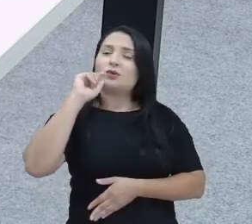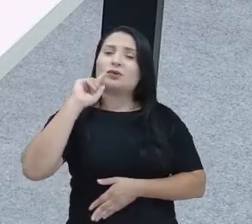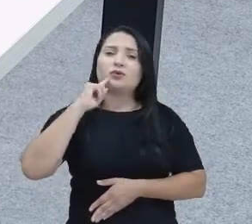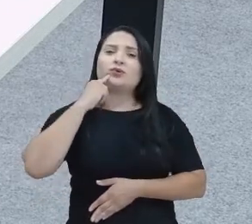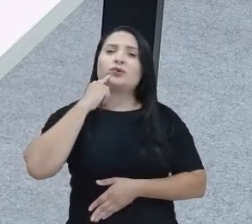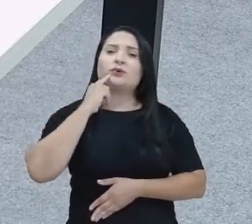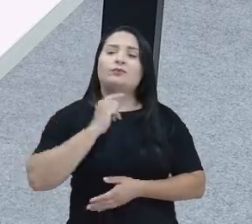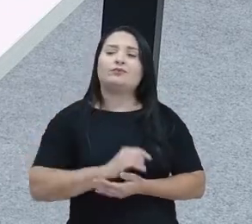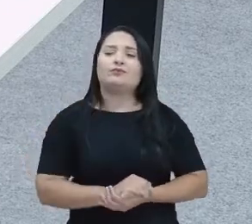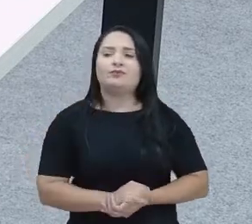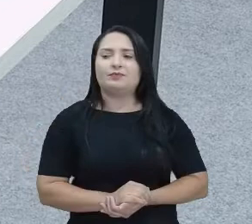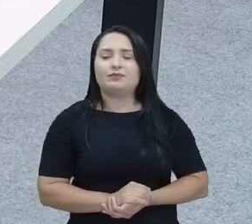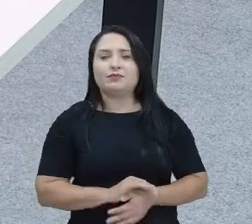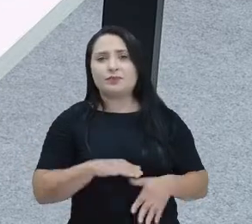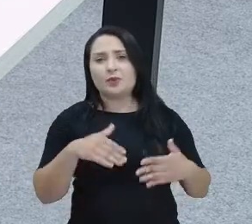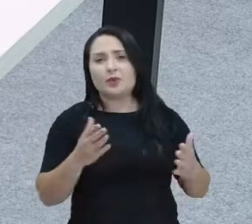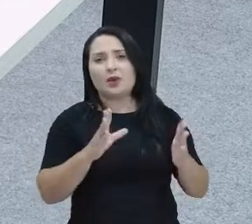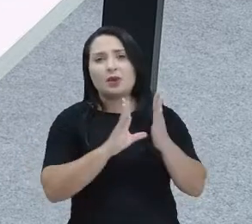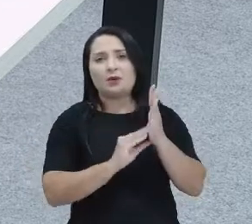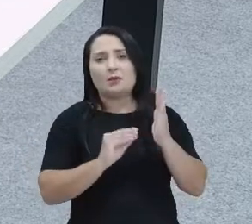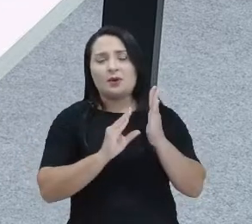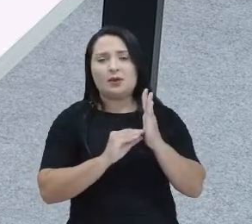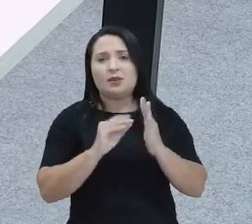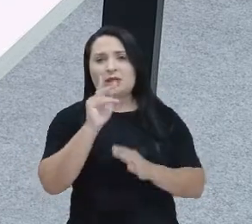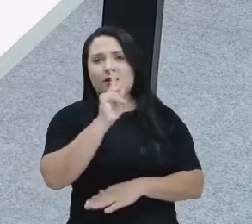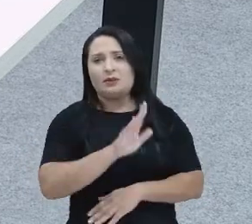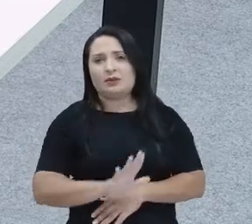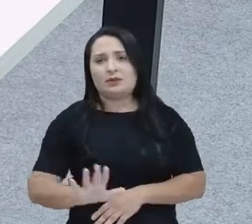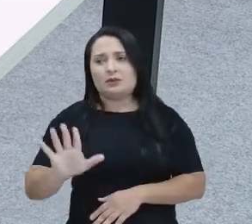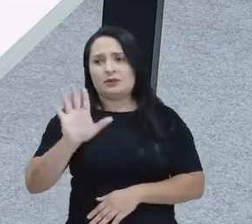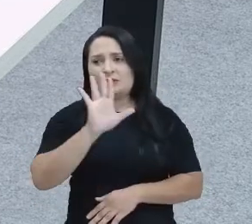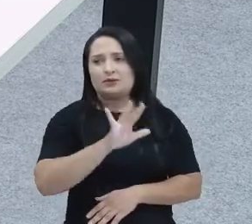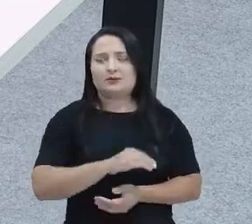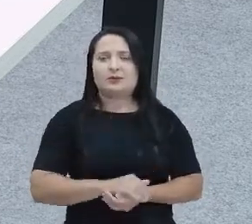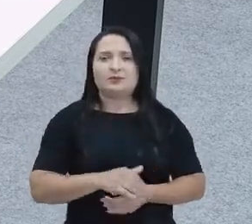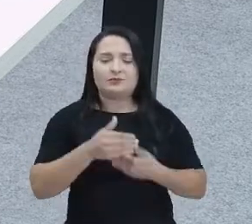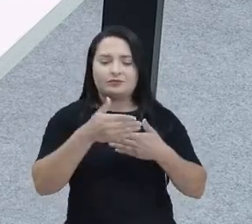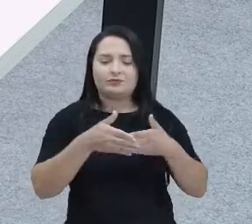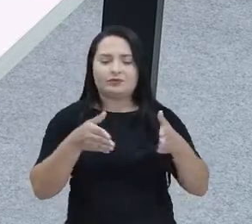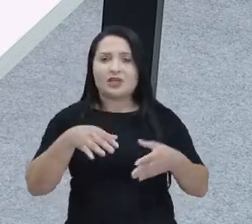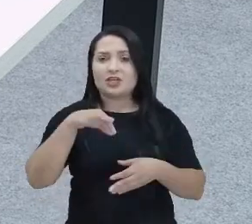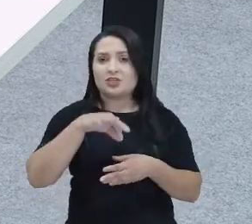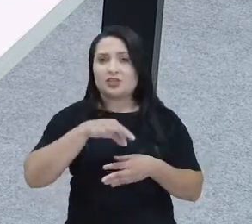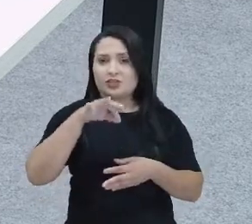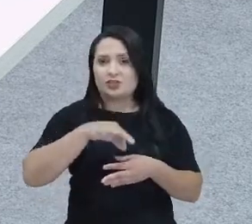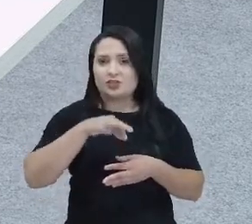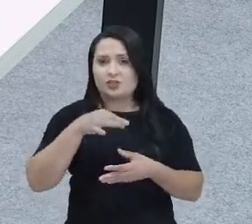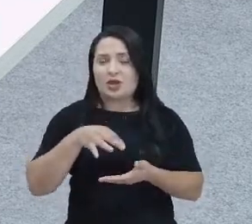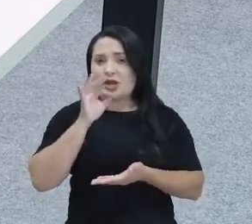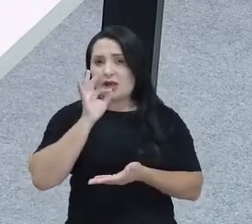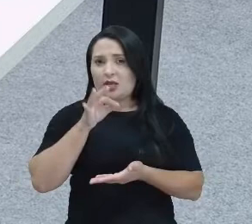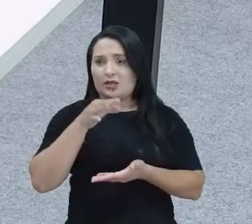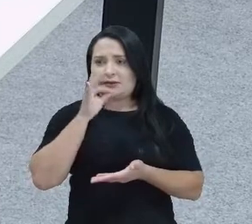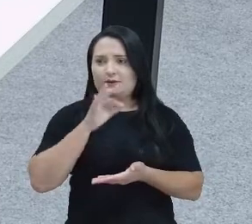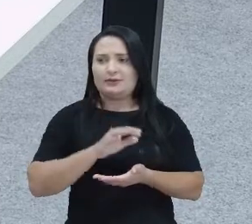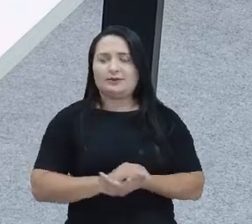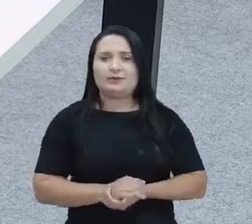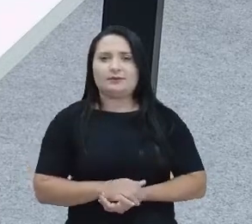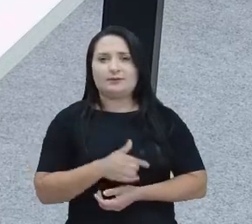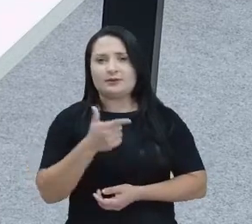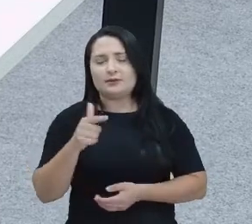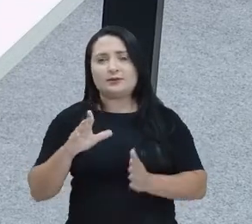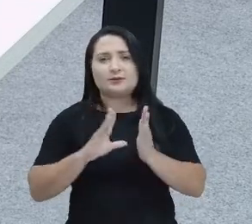formato dessas figuras aqui, ó? Essa caixinha de chá, essa outra caixinha de